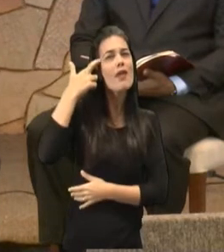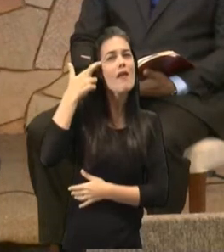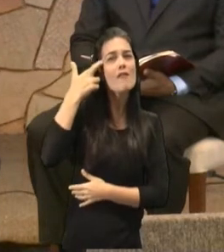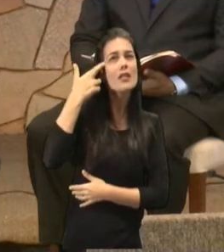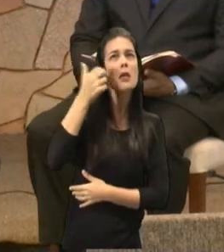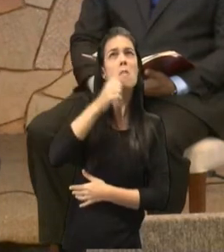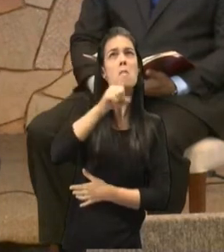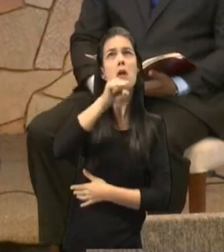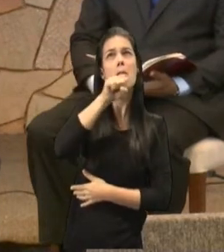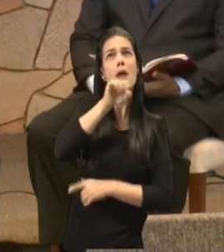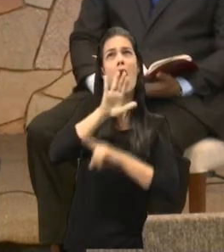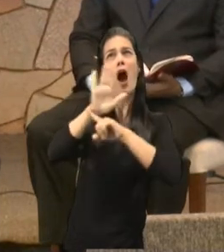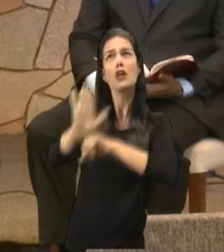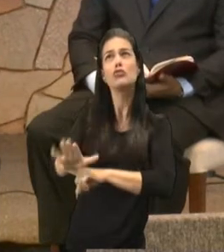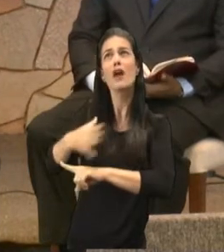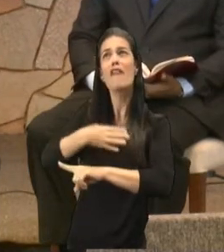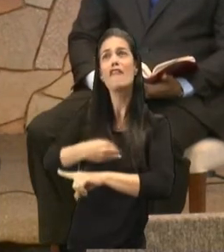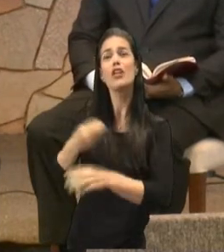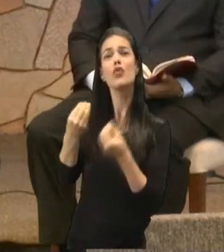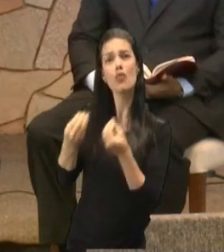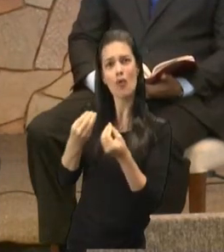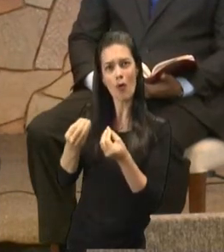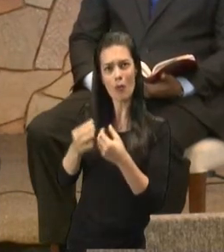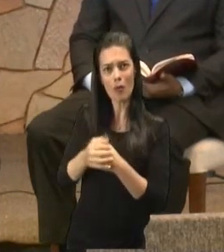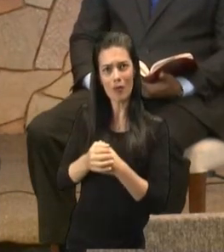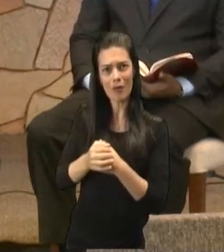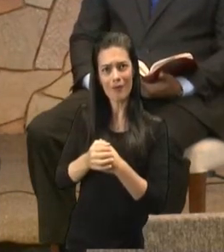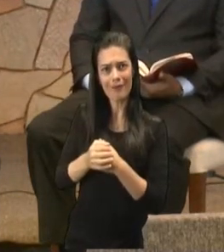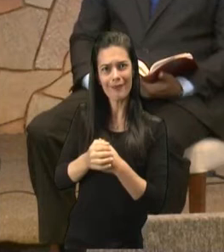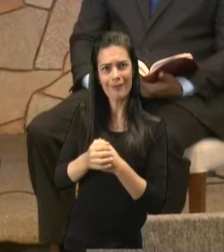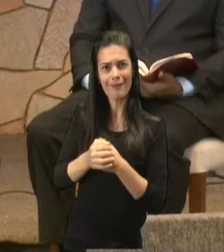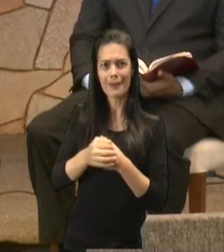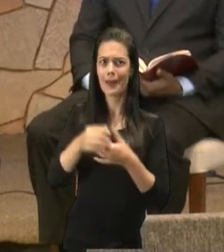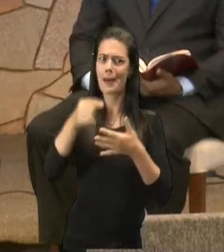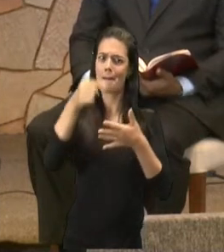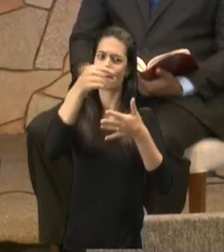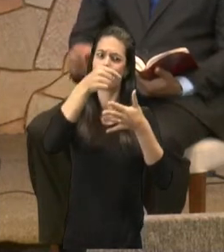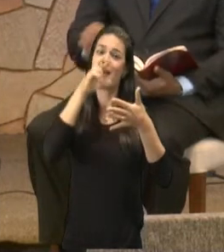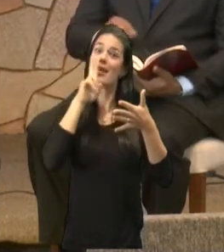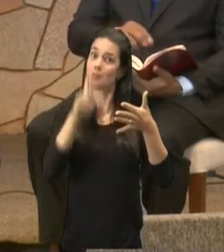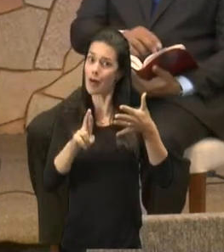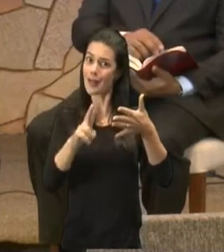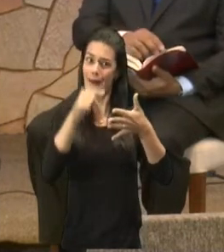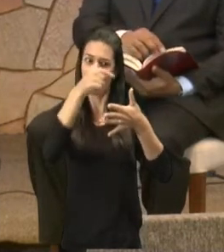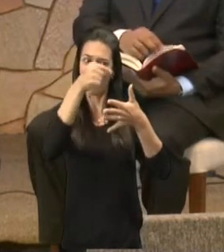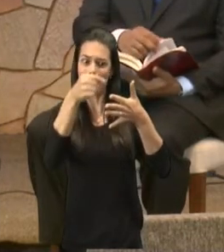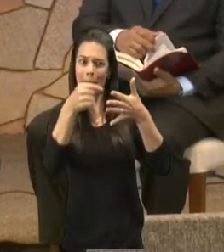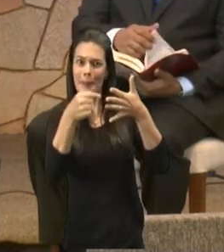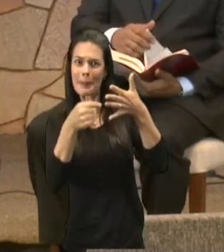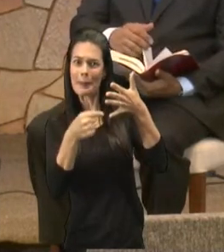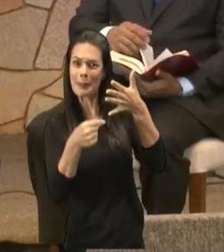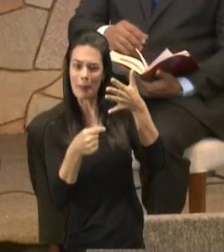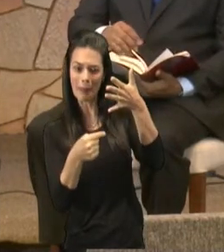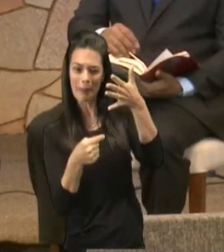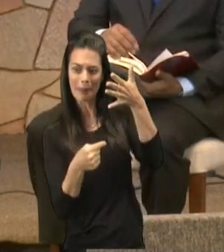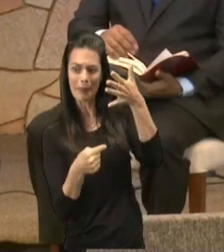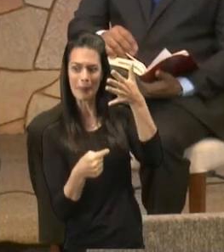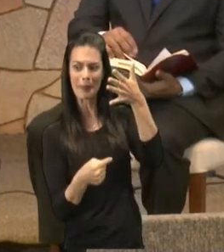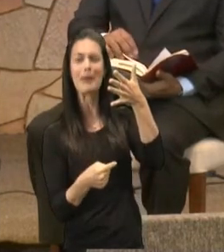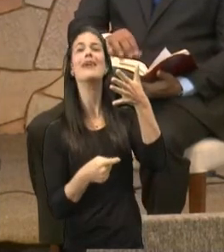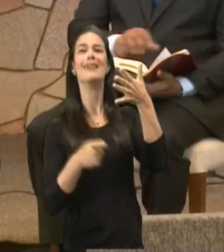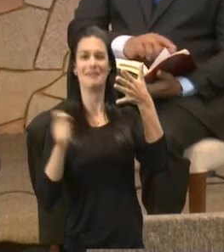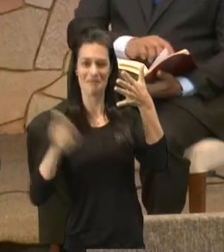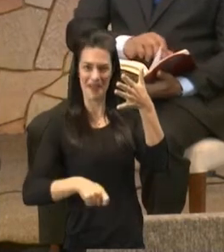filho. Há muitas respostas para esta pergunta, inúmeras respostas. Há muito que se fazer para com os nossos filhos.